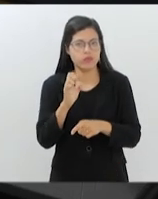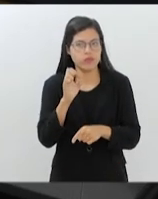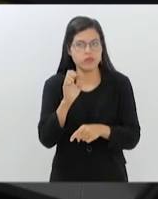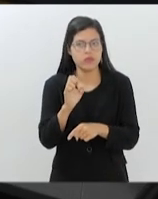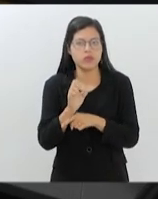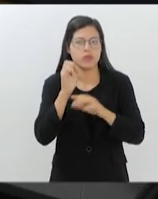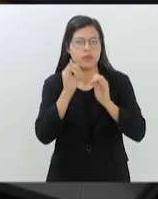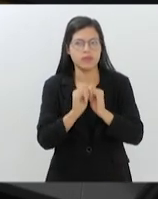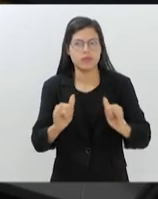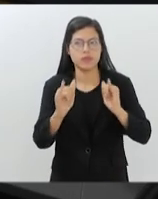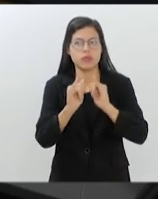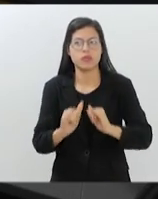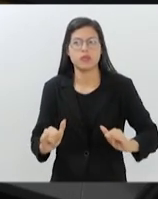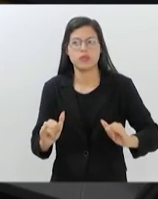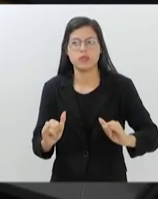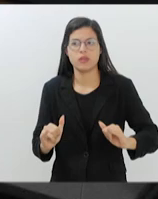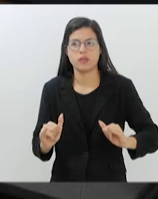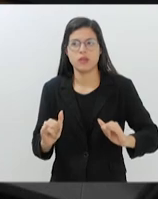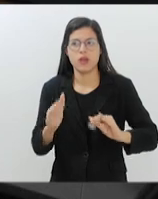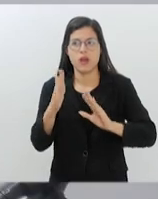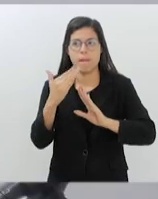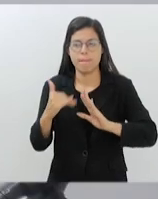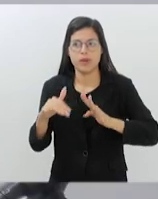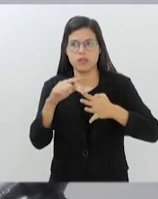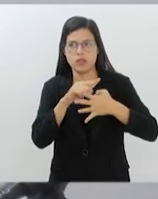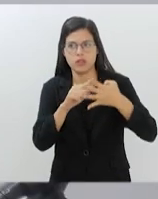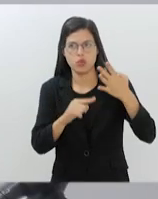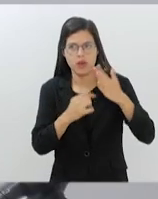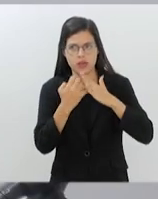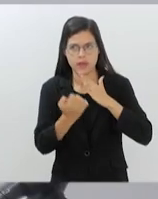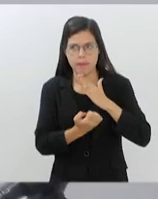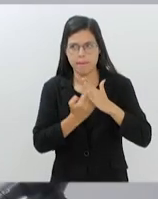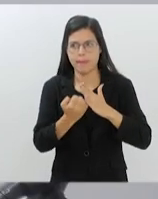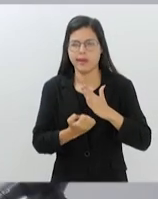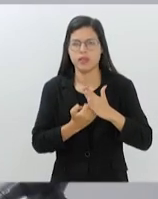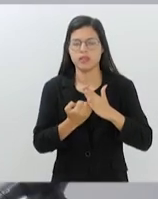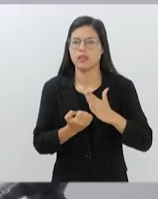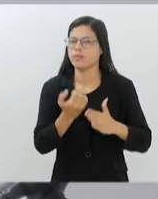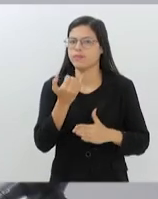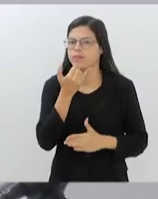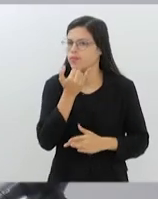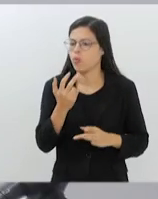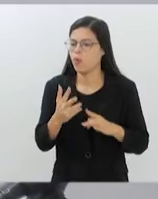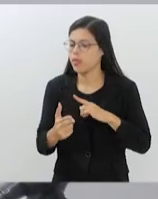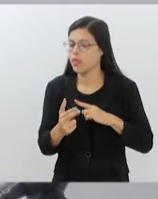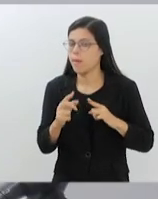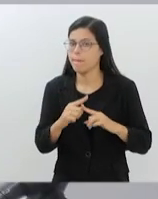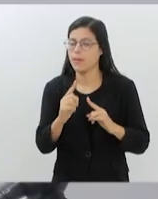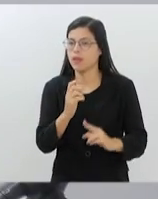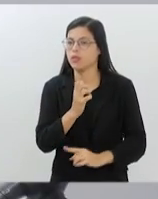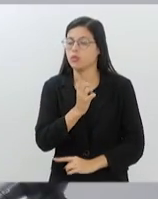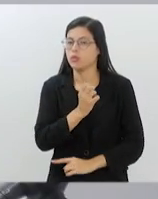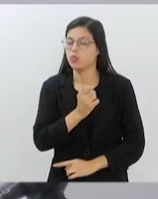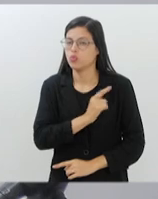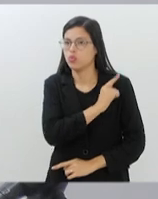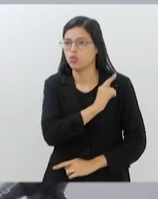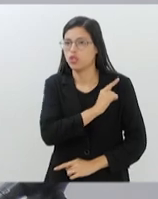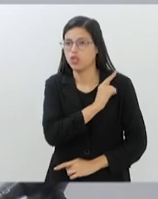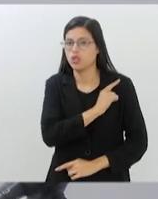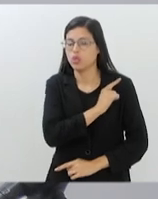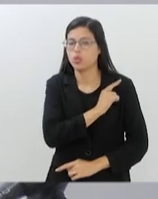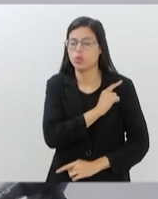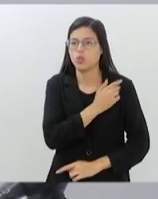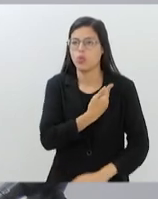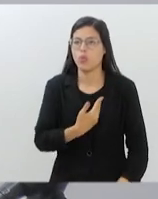ele demand público me perdo me perdoe interrompê-lo um gestor público não cabe a ele garantir na palavra pessoal